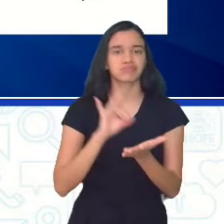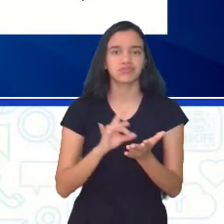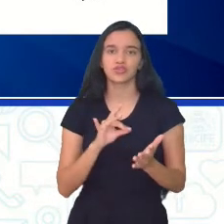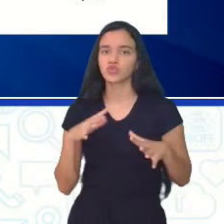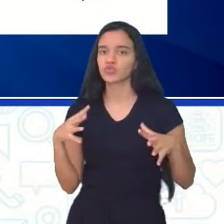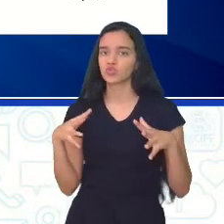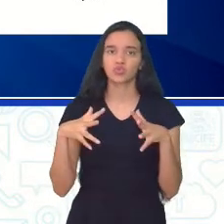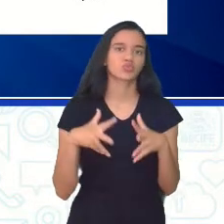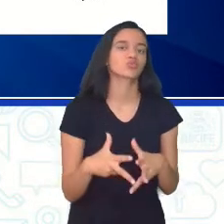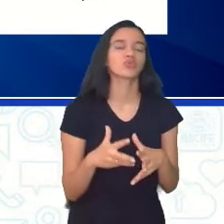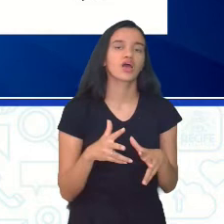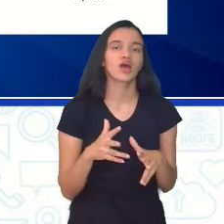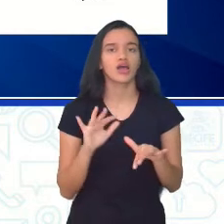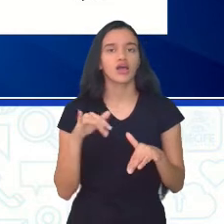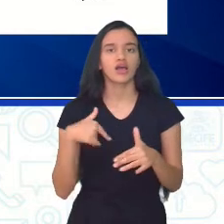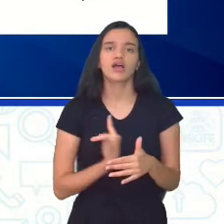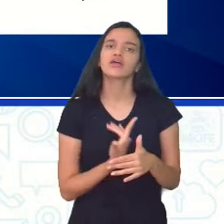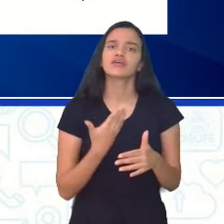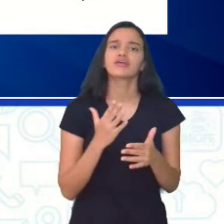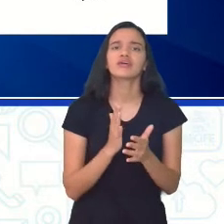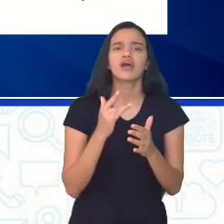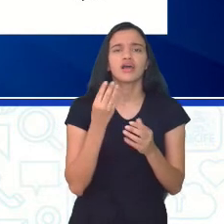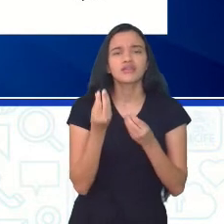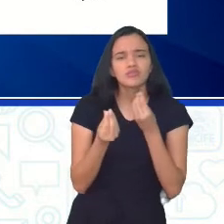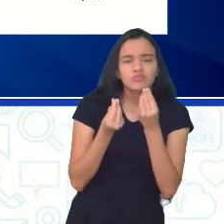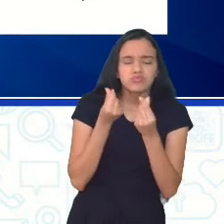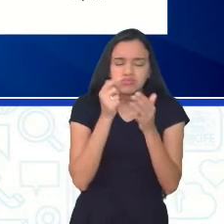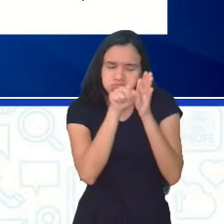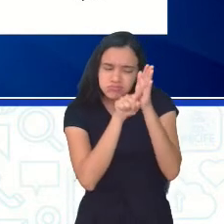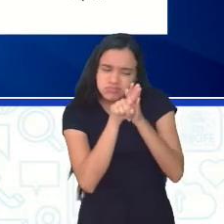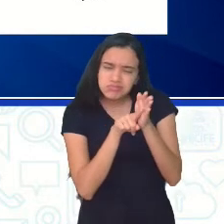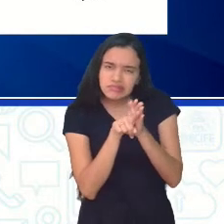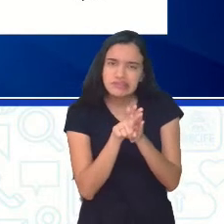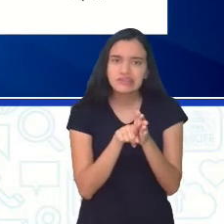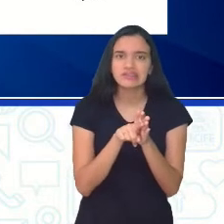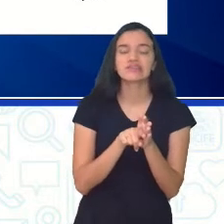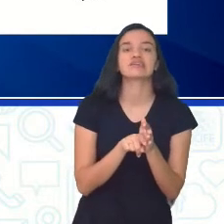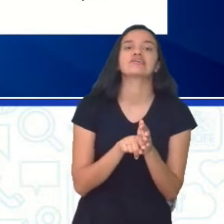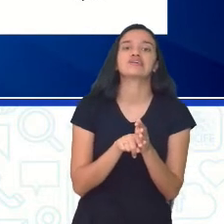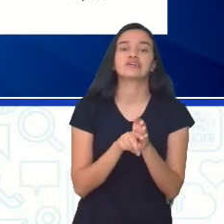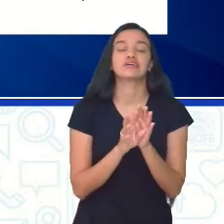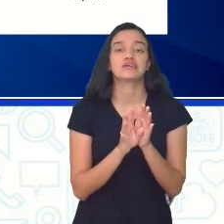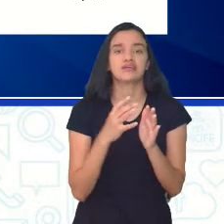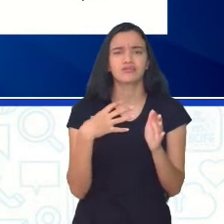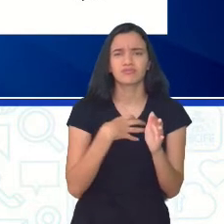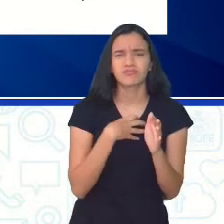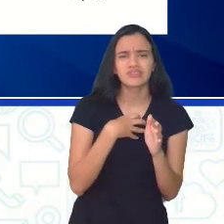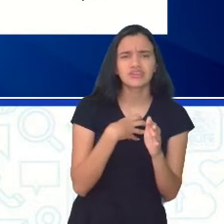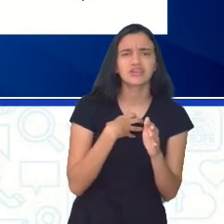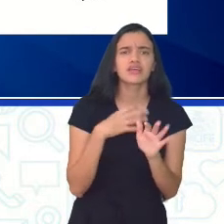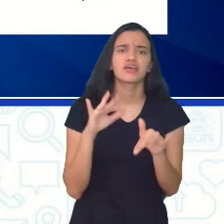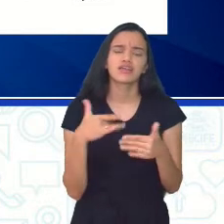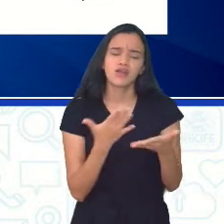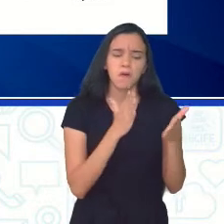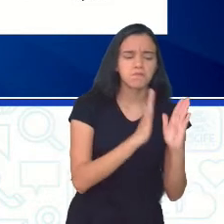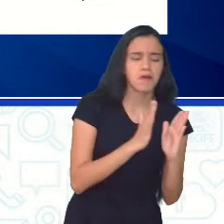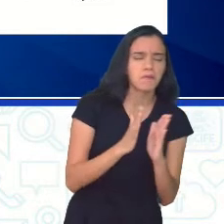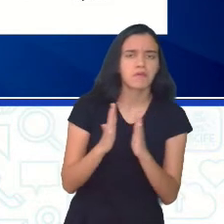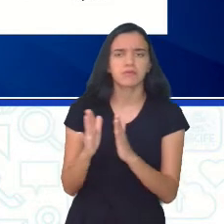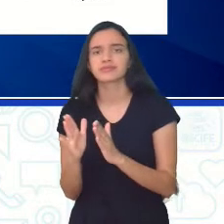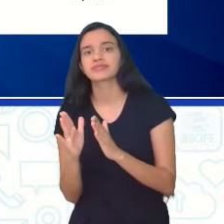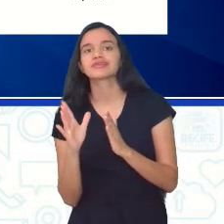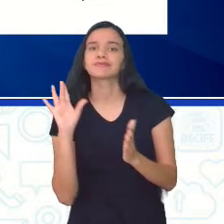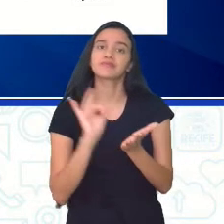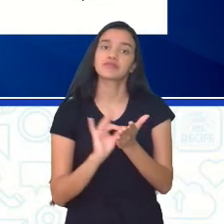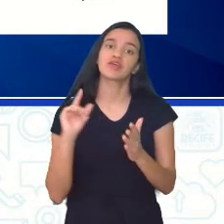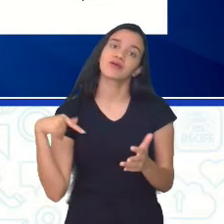tudo isso, nessa parte tão minuciosa, tão sensível, com muitas subdivisões, para